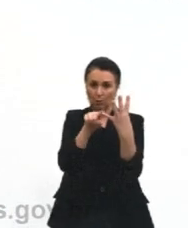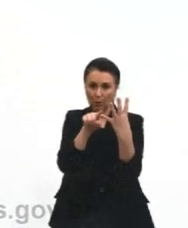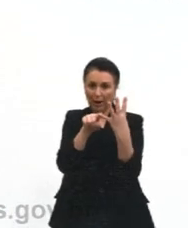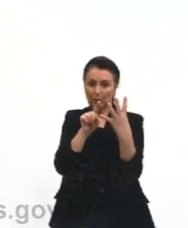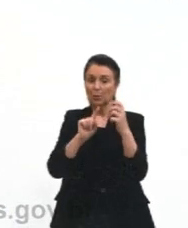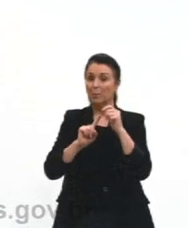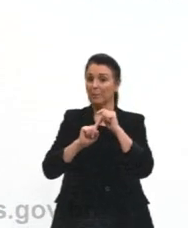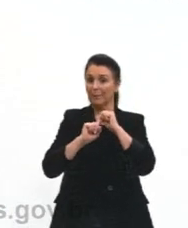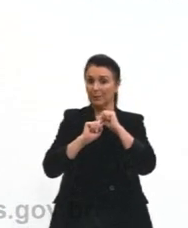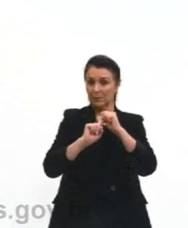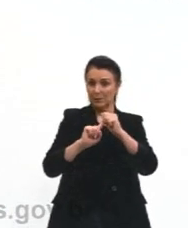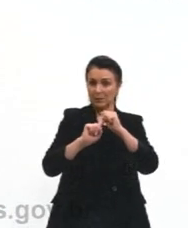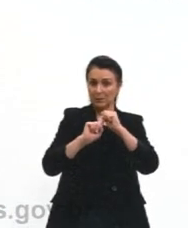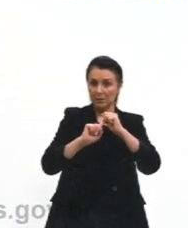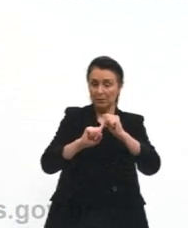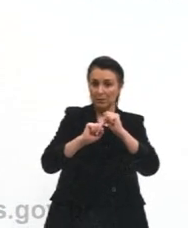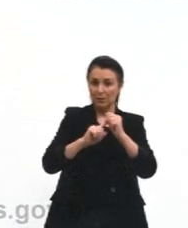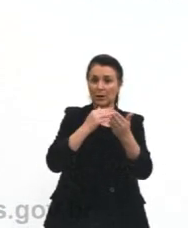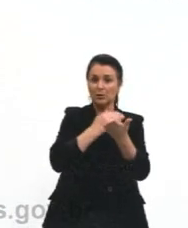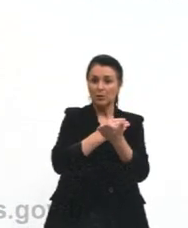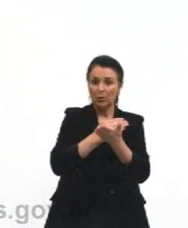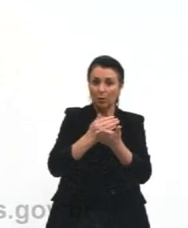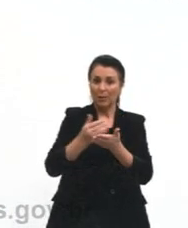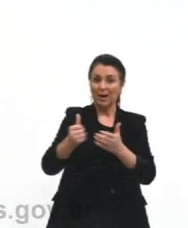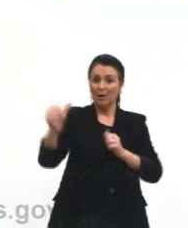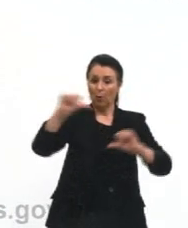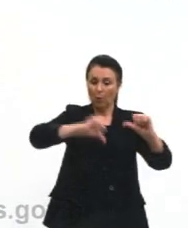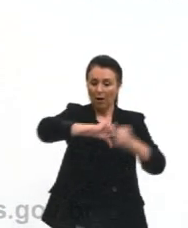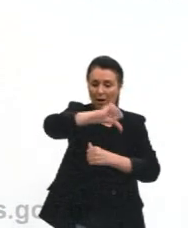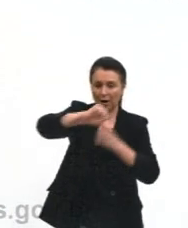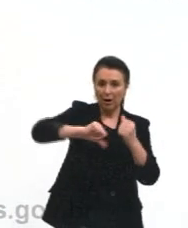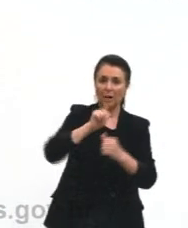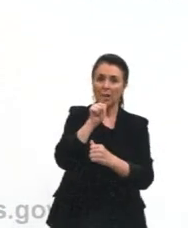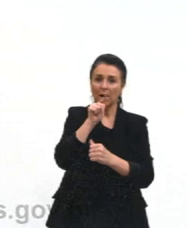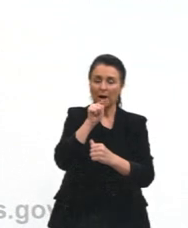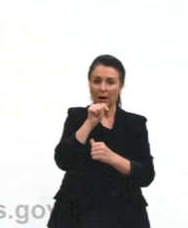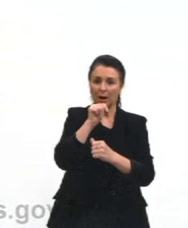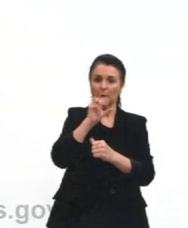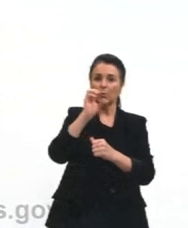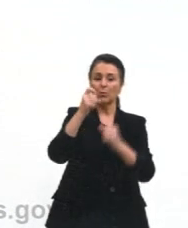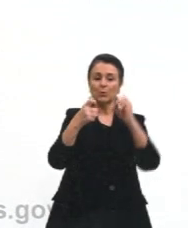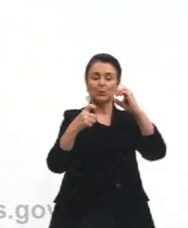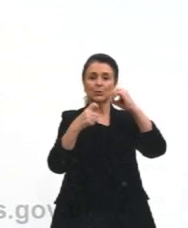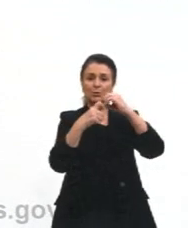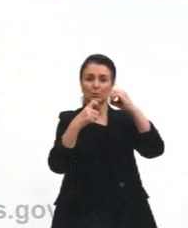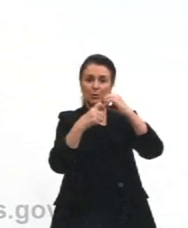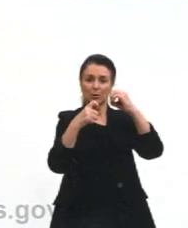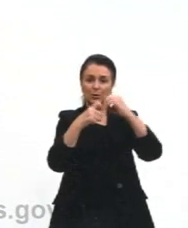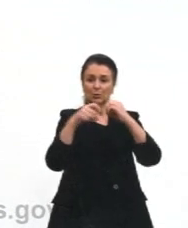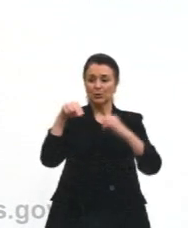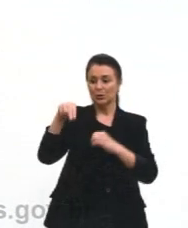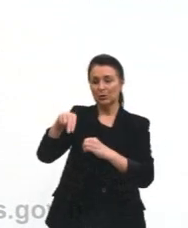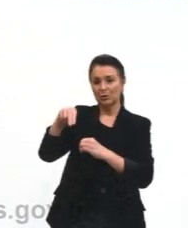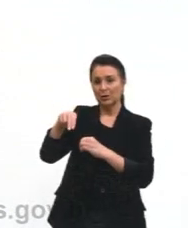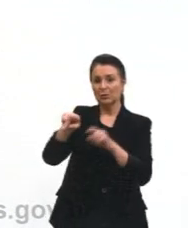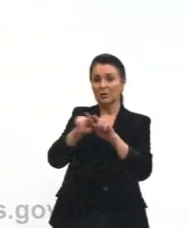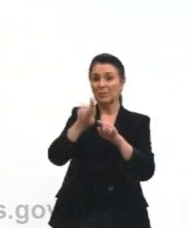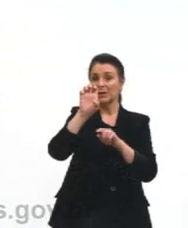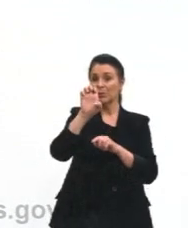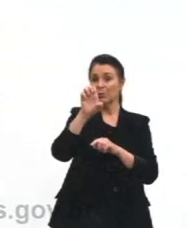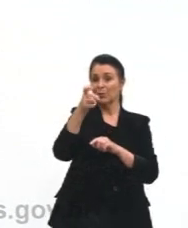formados principal e a partir da reação da água com os óxidos de nitrogênio e de enxofre